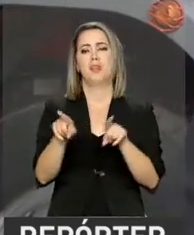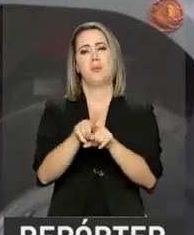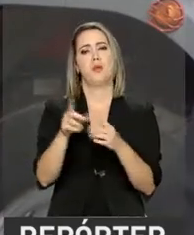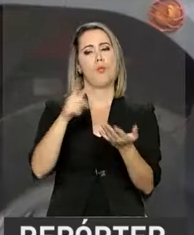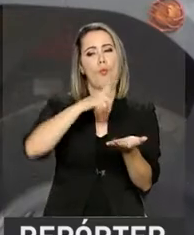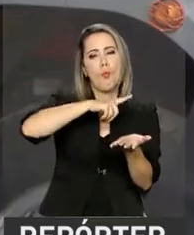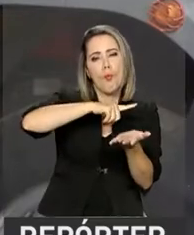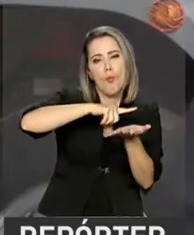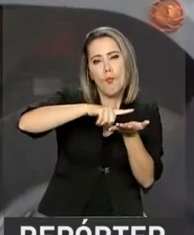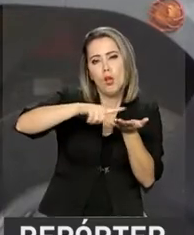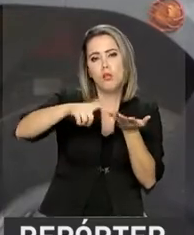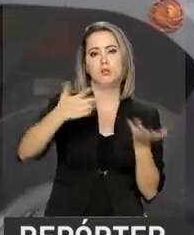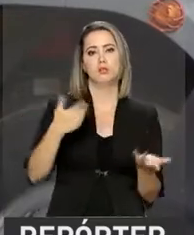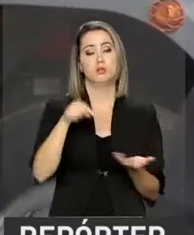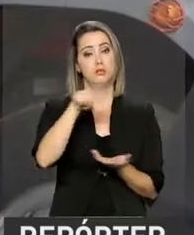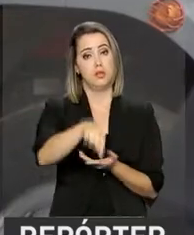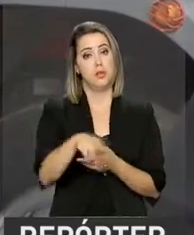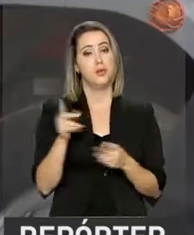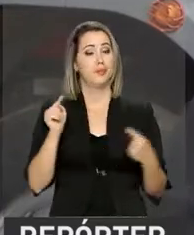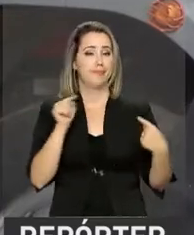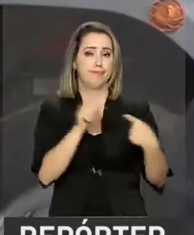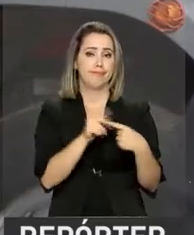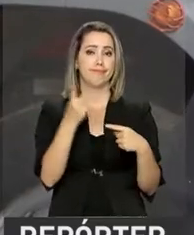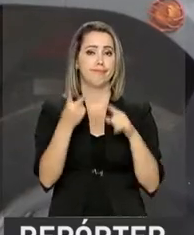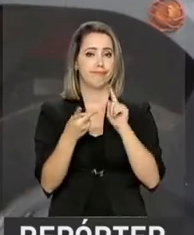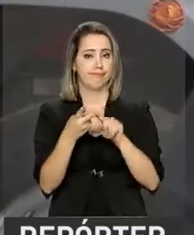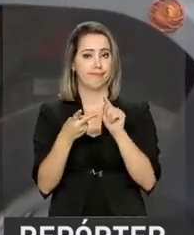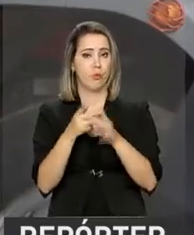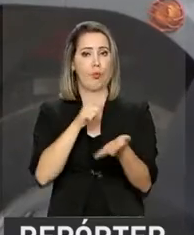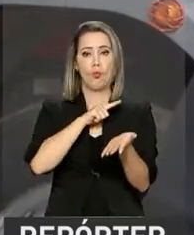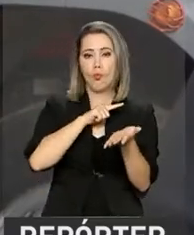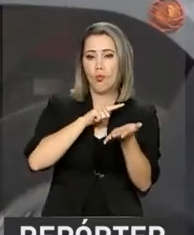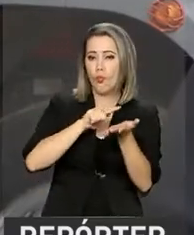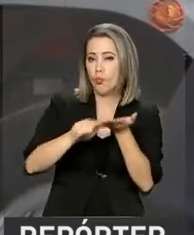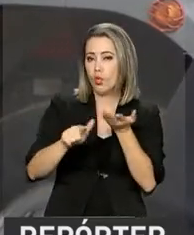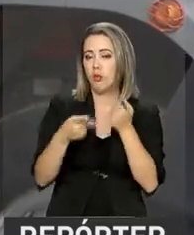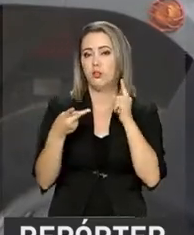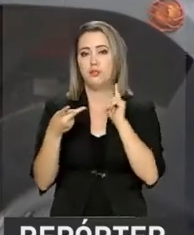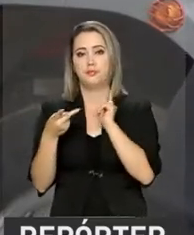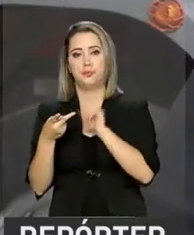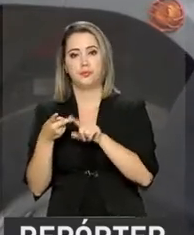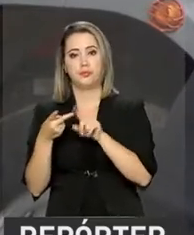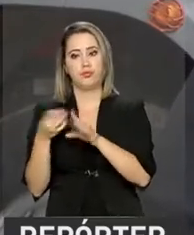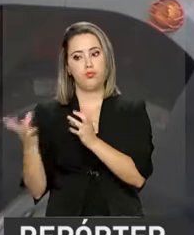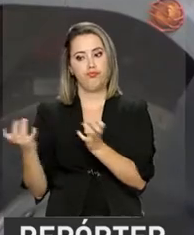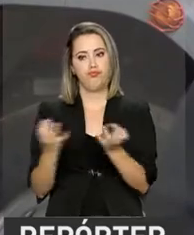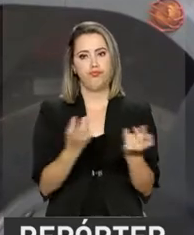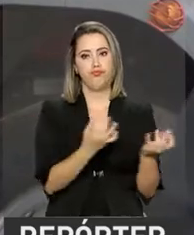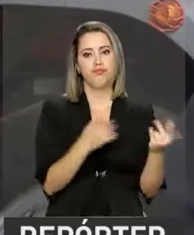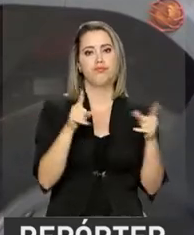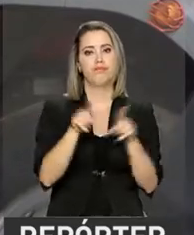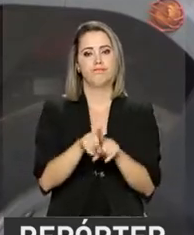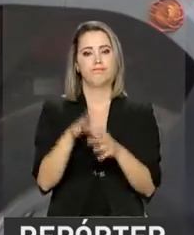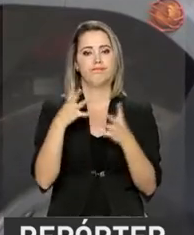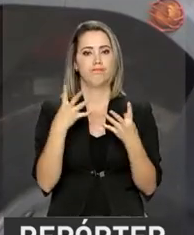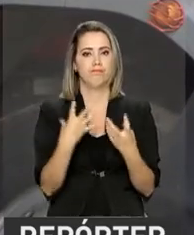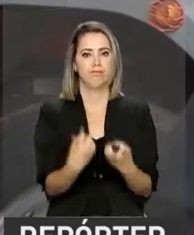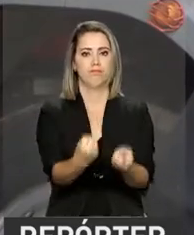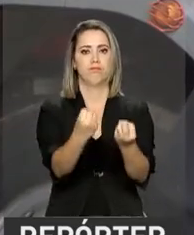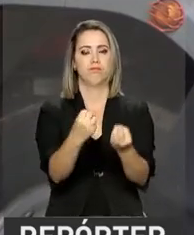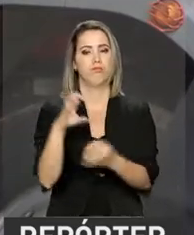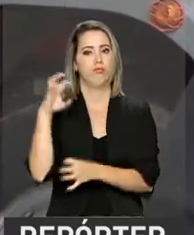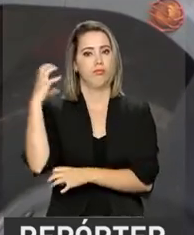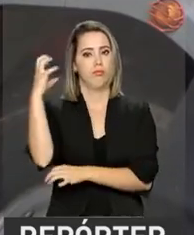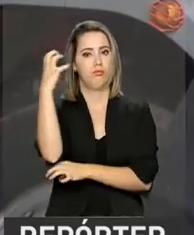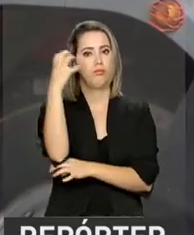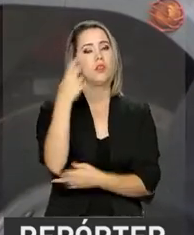de maio a outubro. A combinação de baixa umidade relativa do ar e alta temperatura provoca o ressecamento da